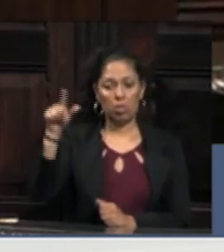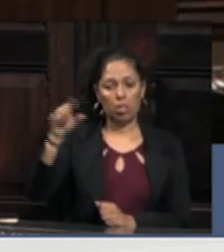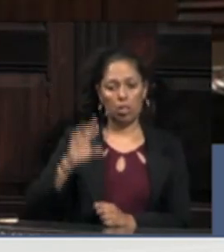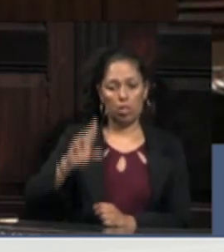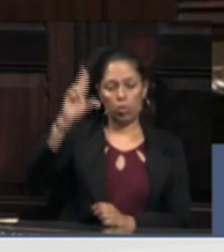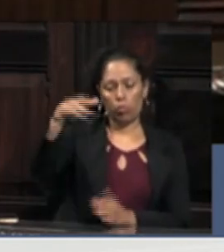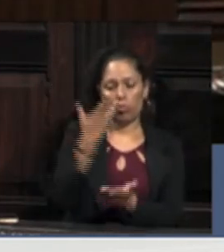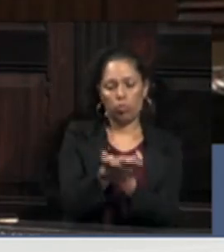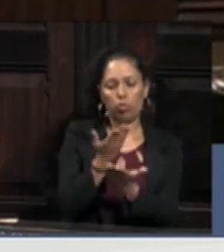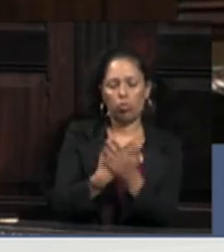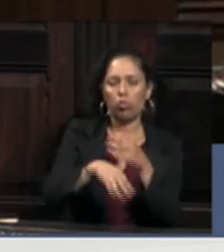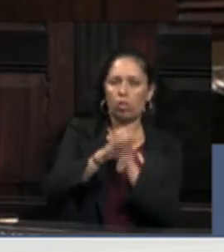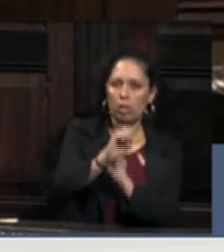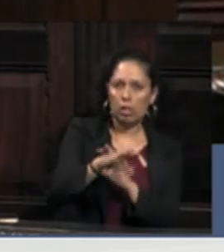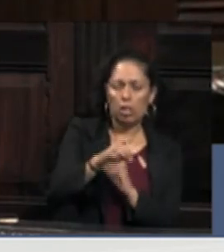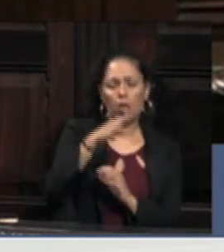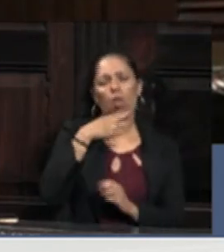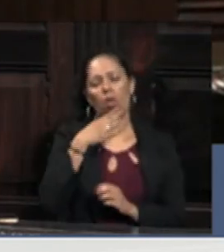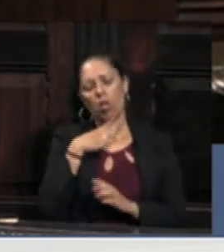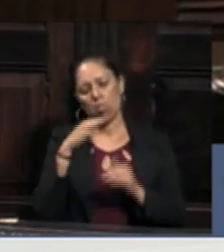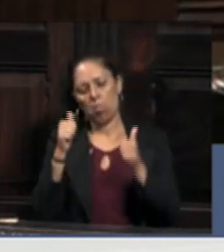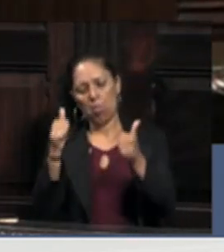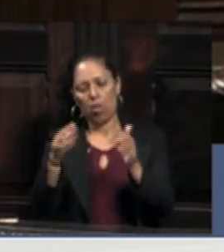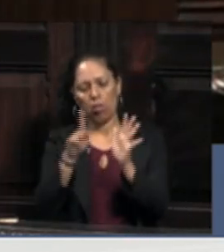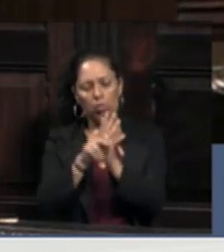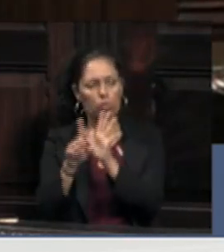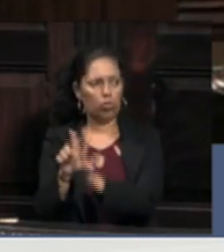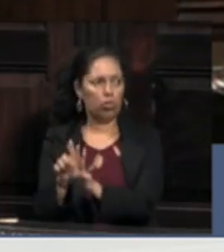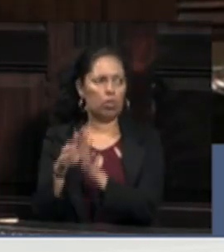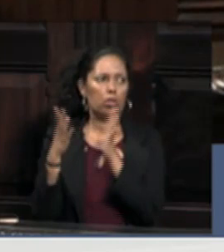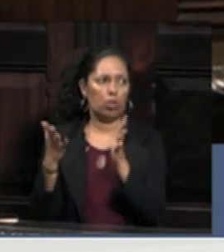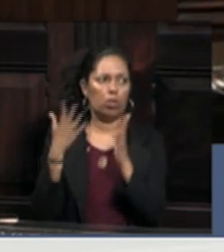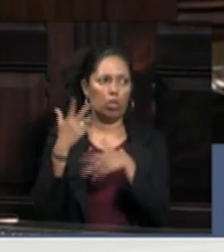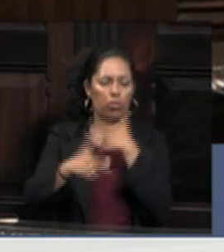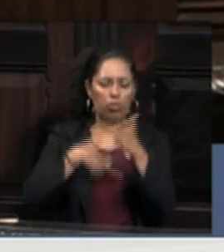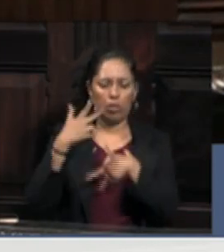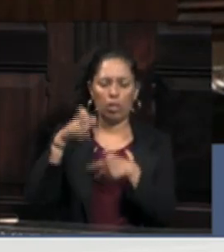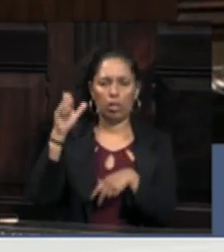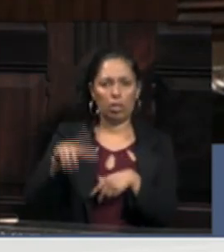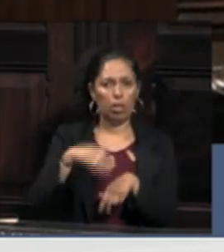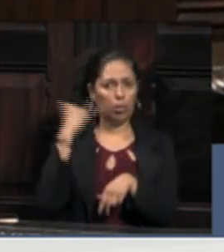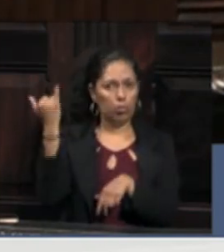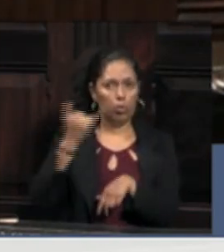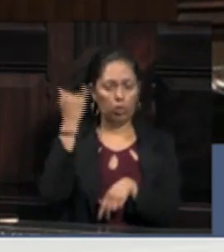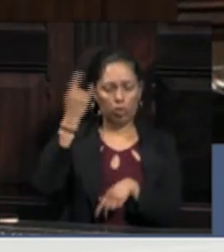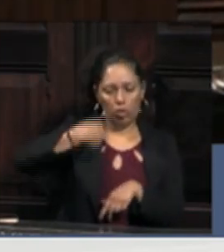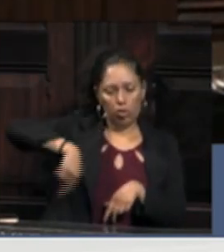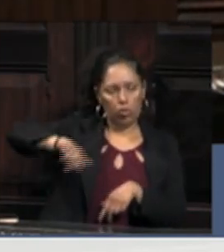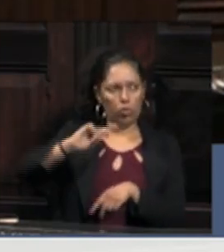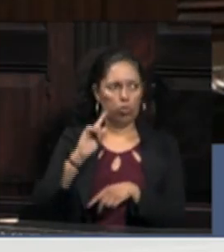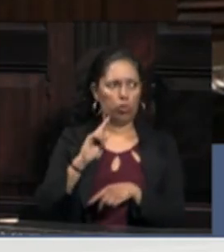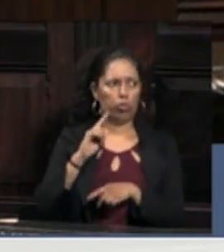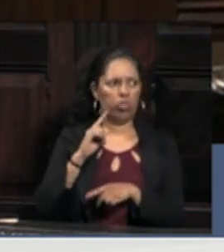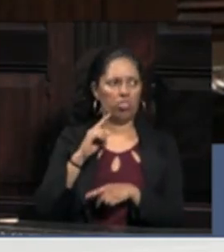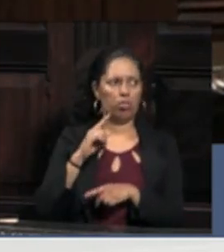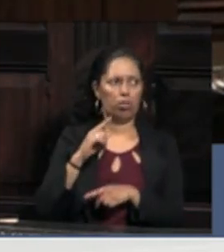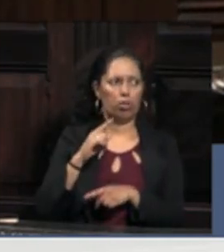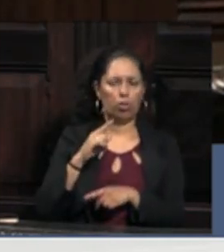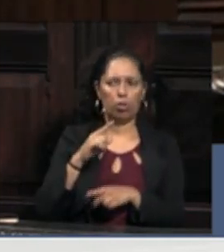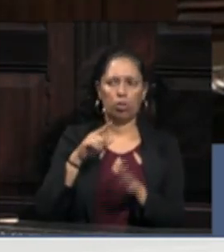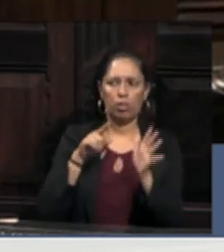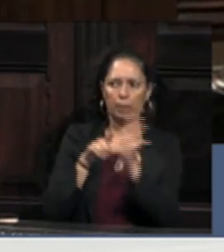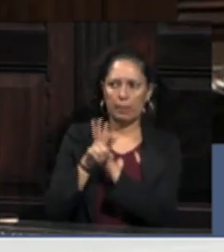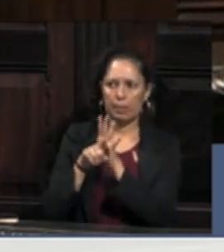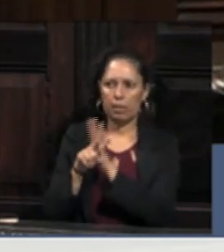tema, conhece a matéria. De qualquer maneira, queria dizer a Vossa Excelência da importância de nós completarmos este ciclo, este